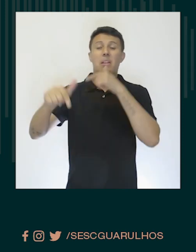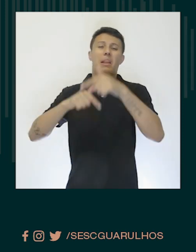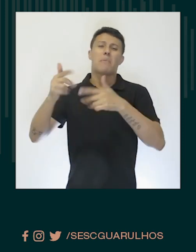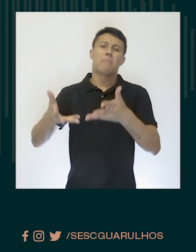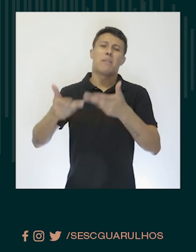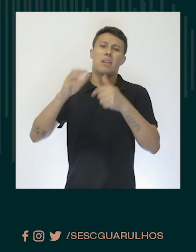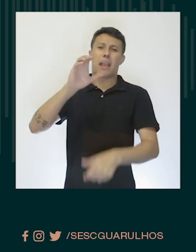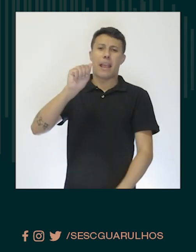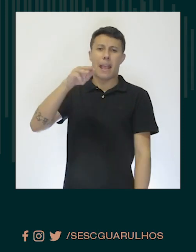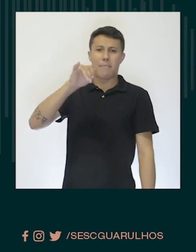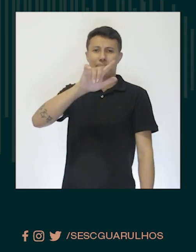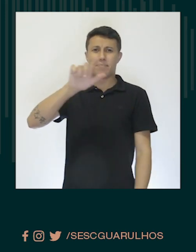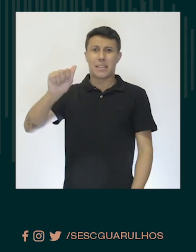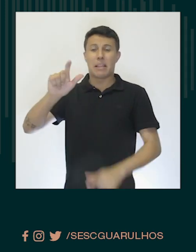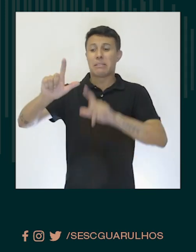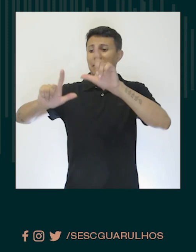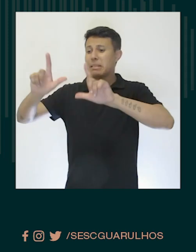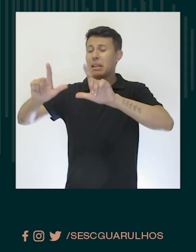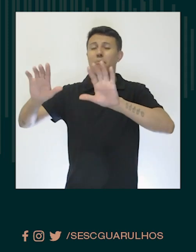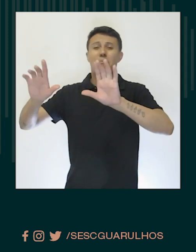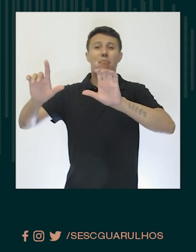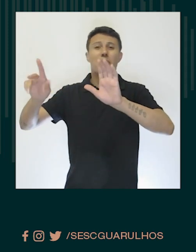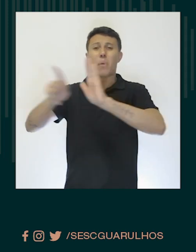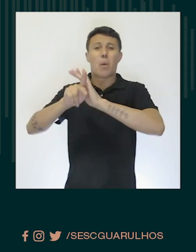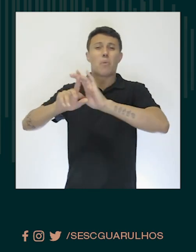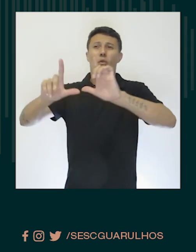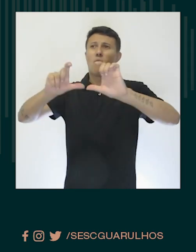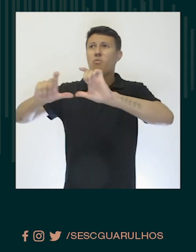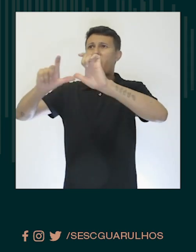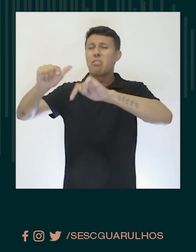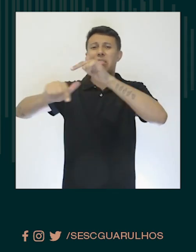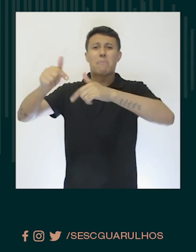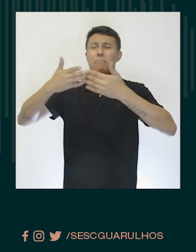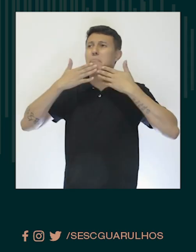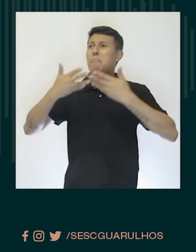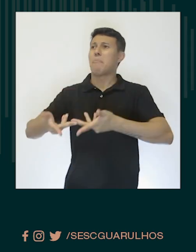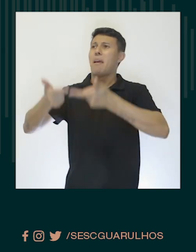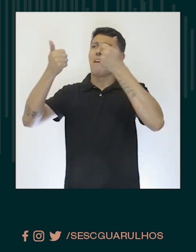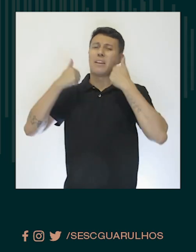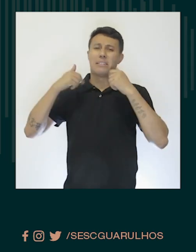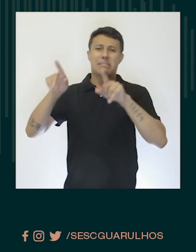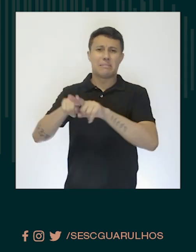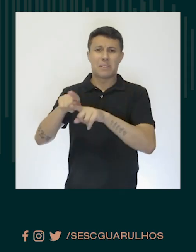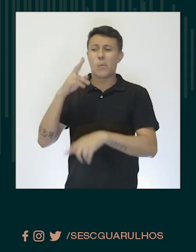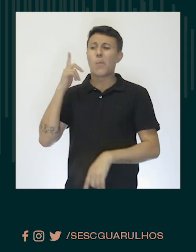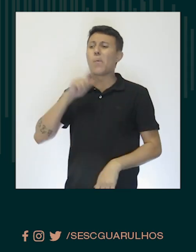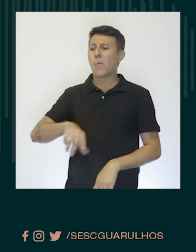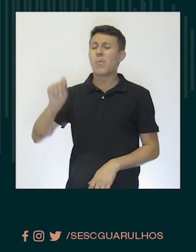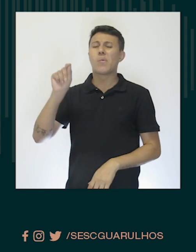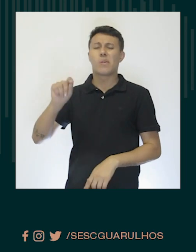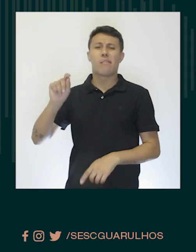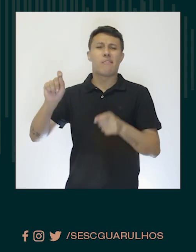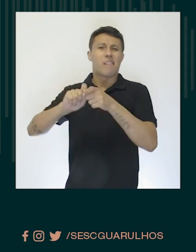produção fotográfica muito vasta e vai ser legal conhecer o tanto que você consegue realizar dentro do seu